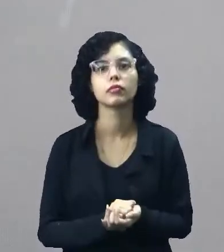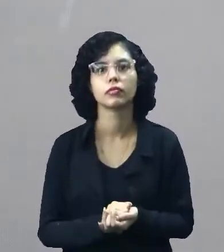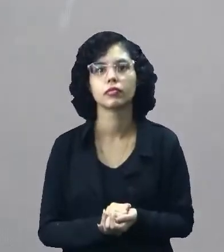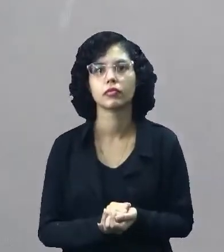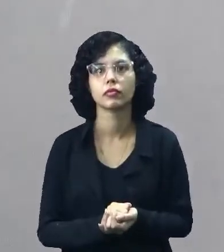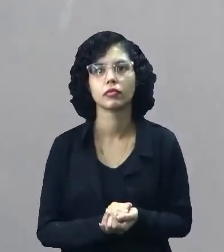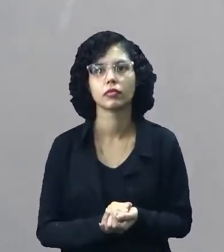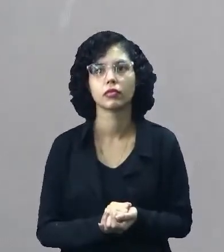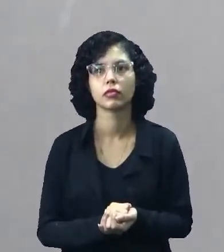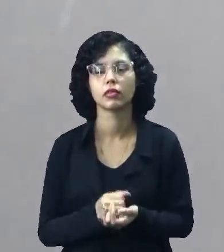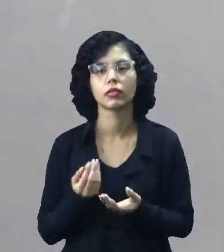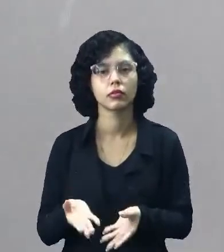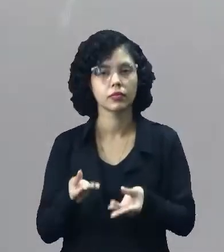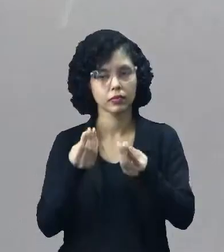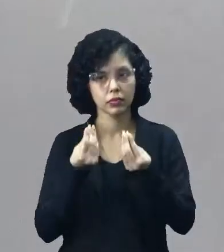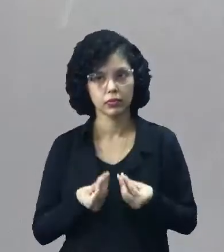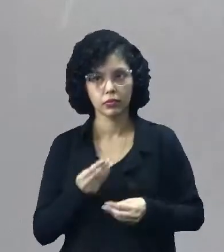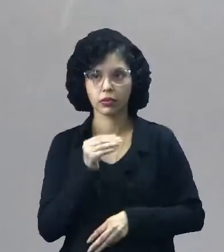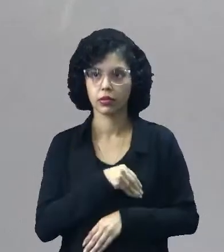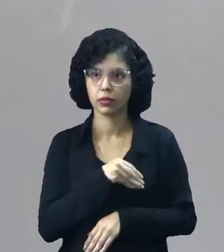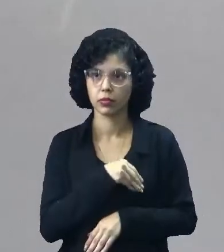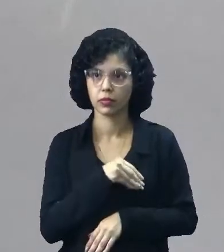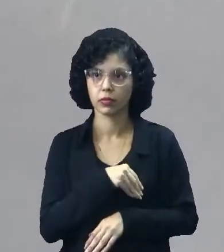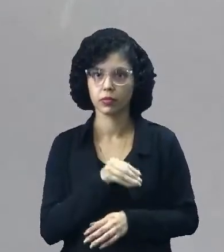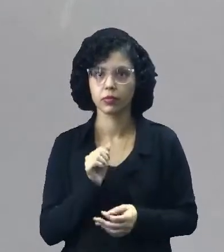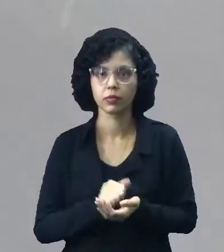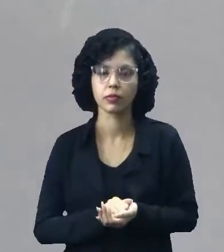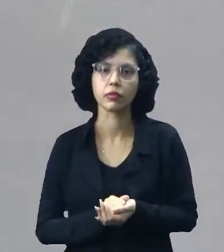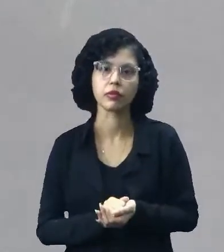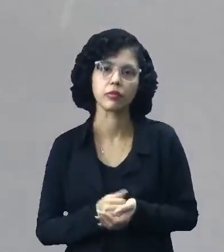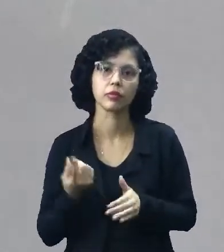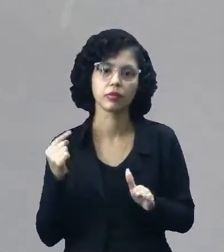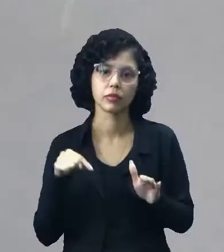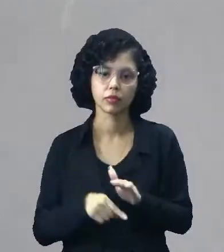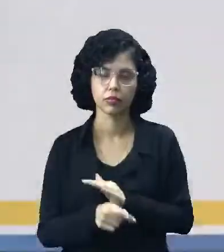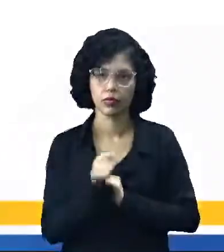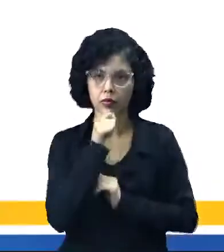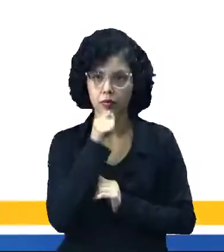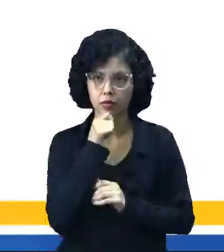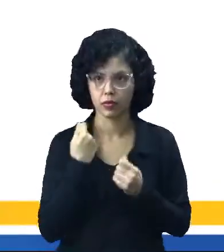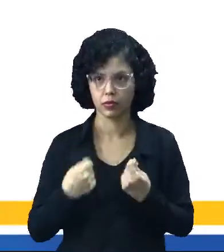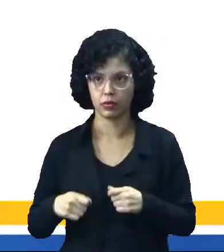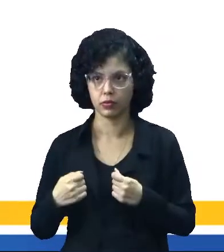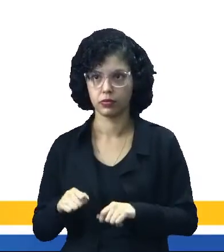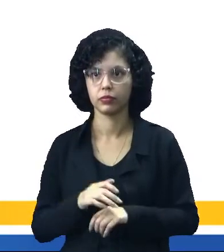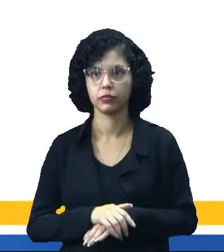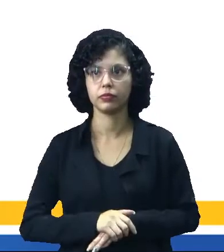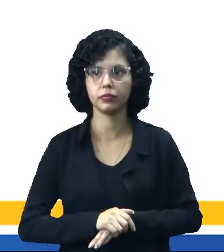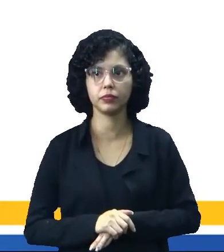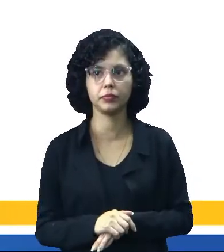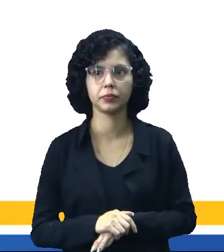de trabalho para receber um salário, para você comprar as coisas que estão ali dentro da sua necessidade.